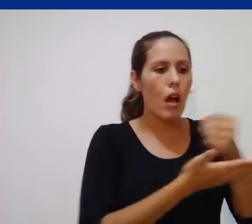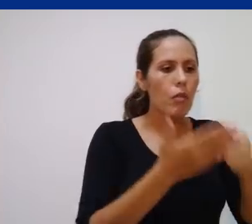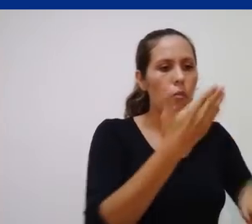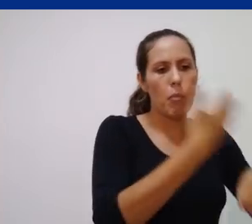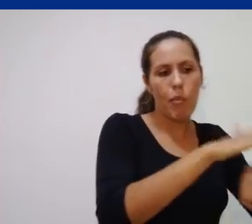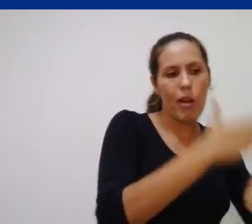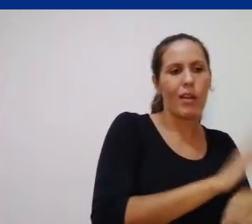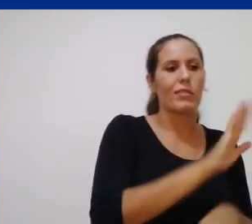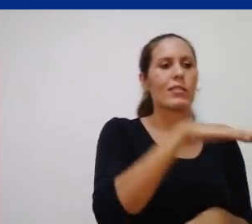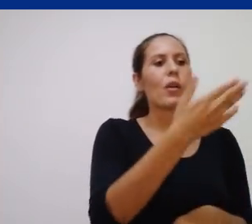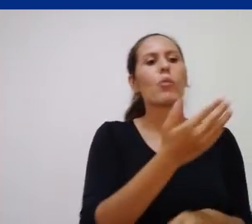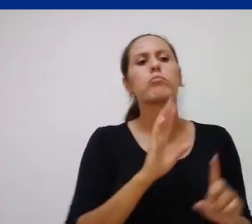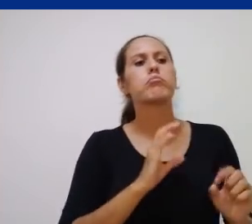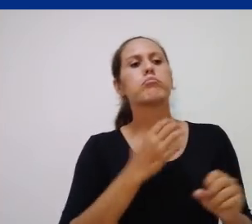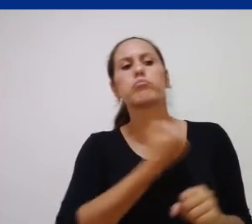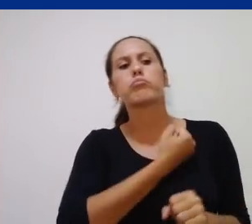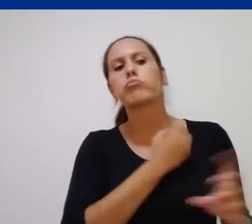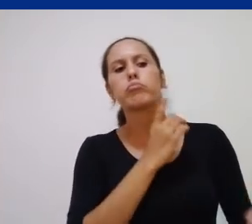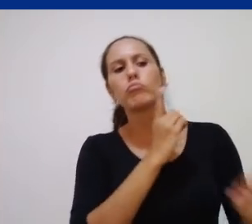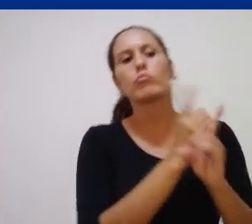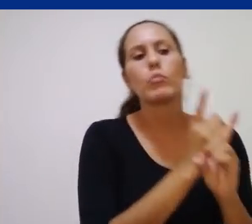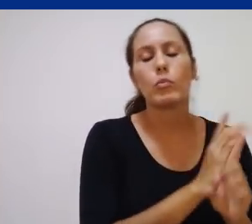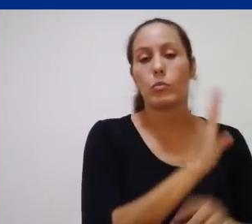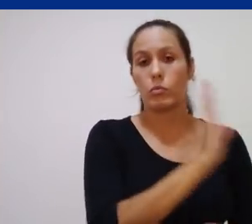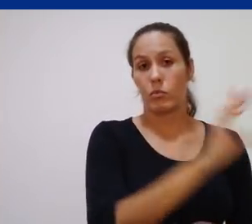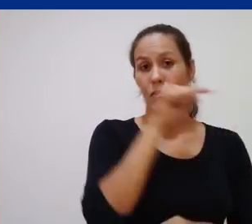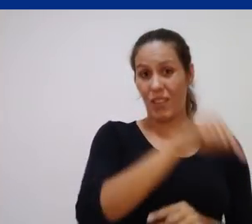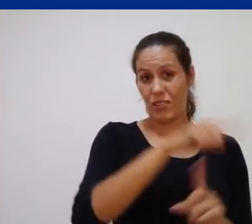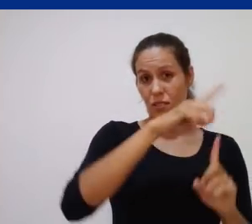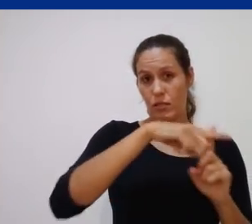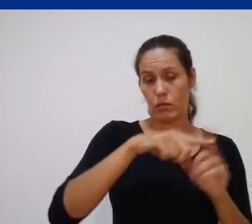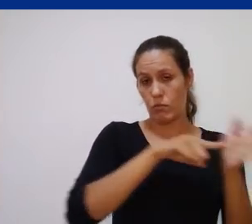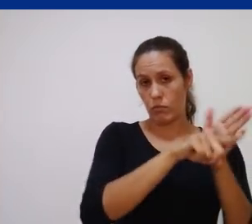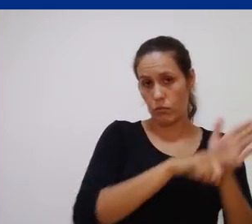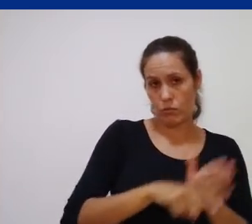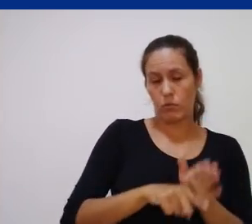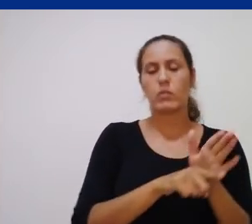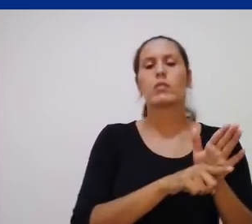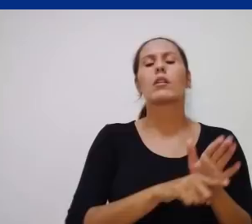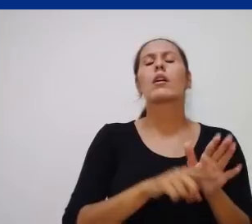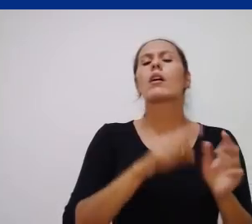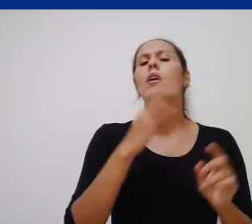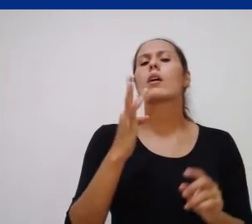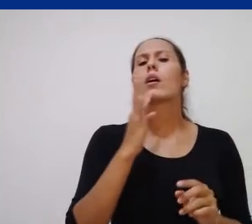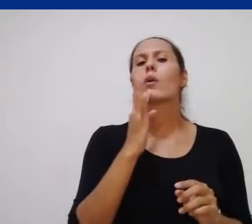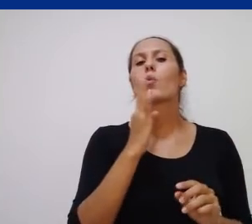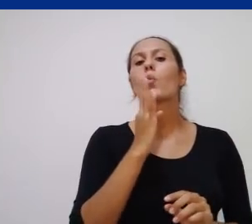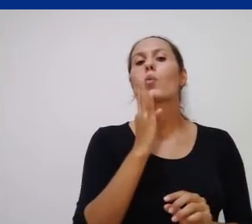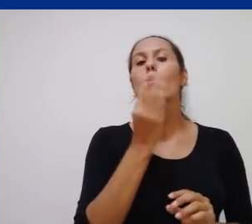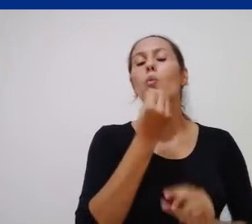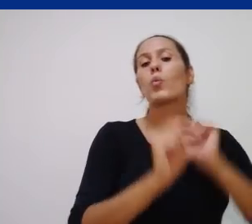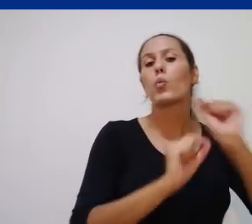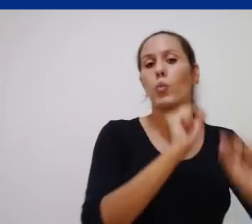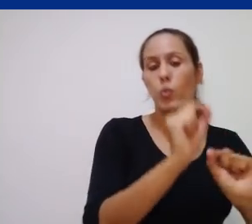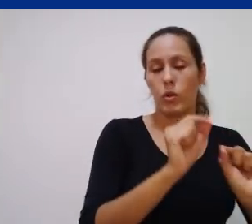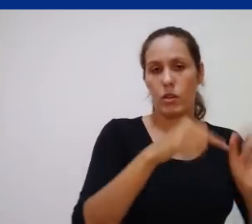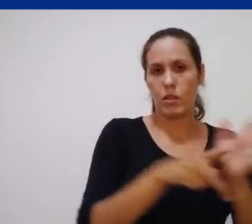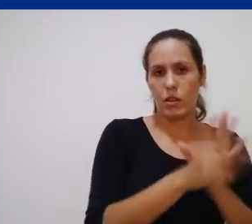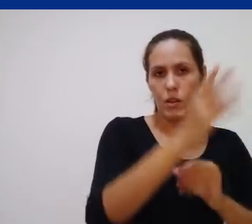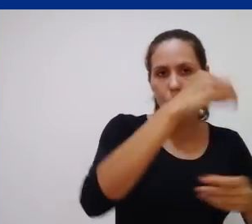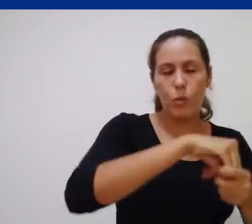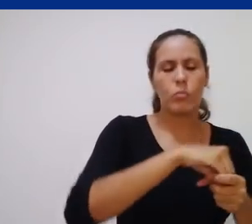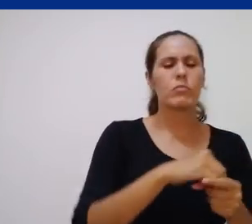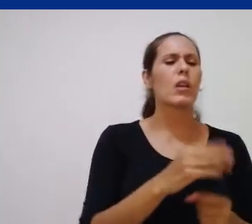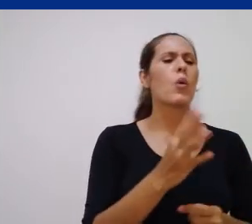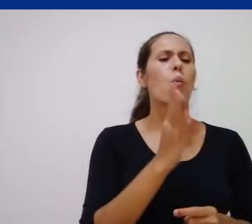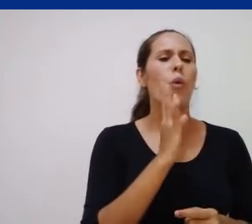lucro. Esse tipo de pesquisa é também conhecida como pesquisa pura e aplica o conhecimento pelo conhecimento.